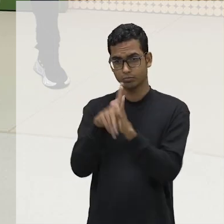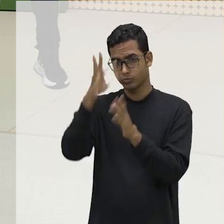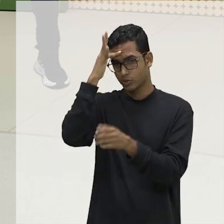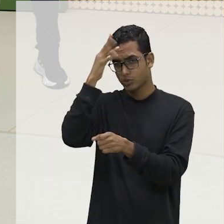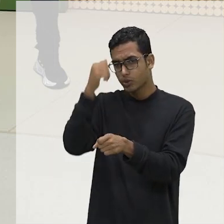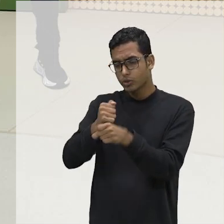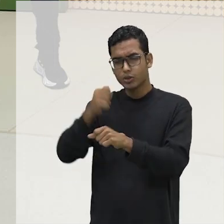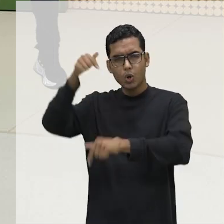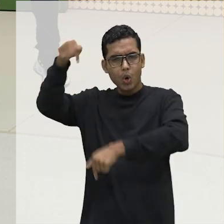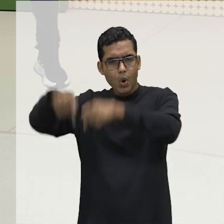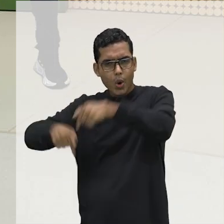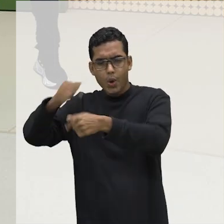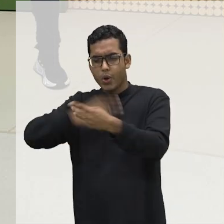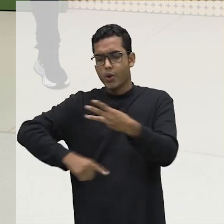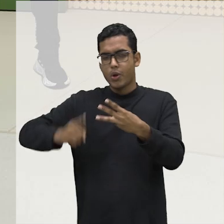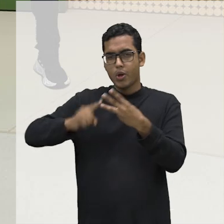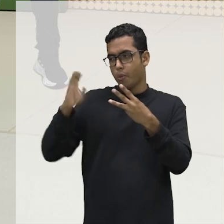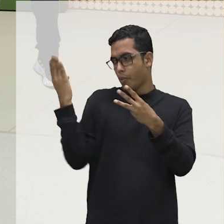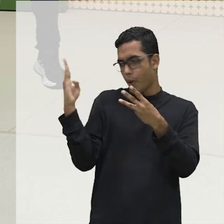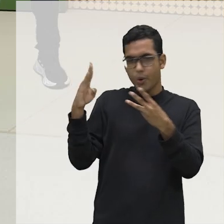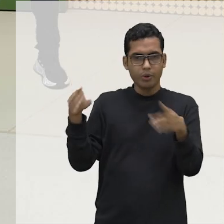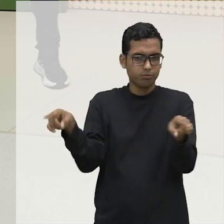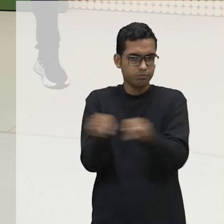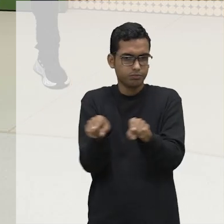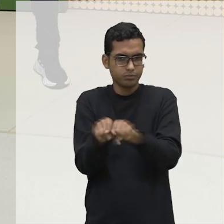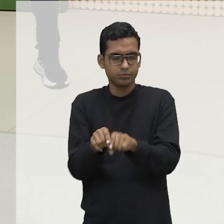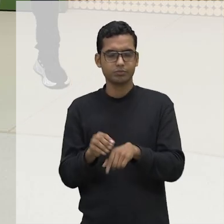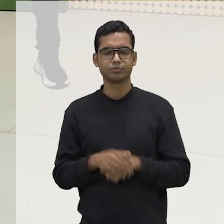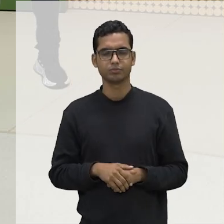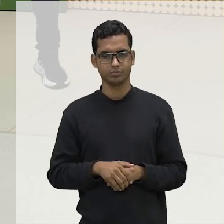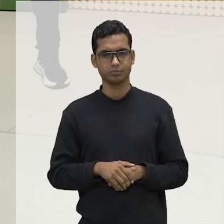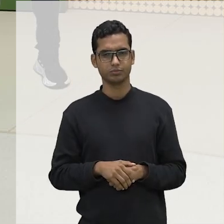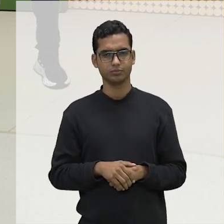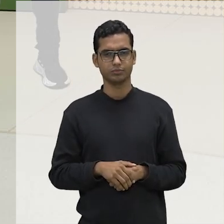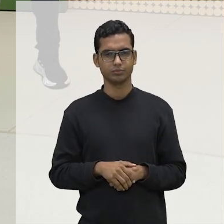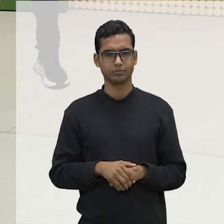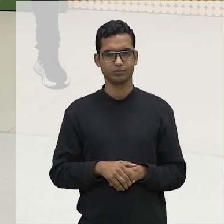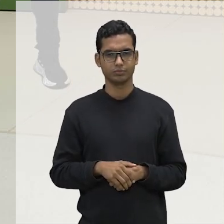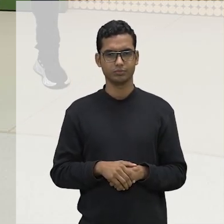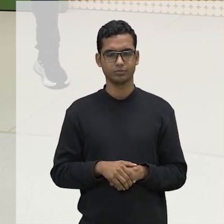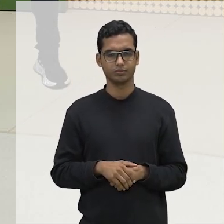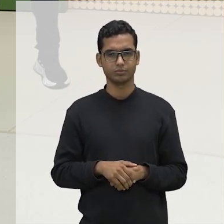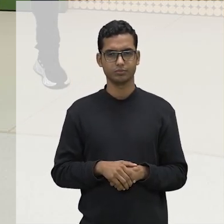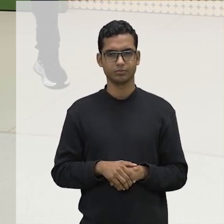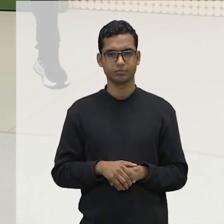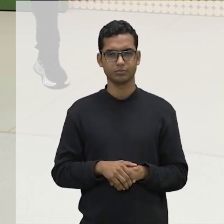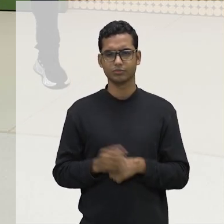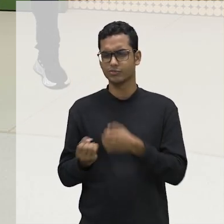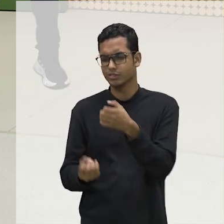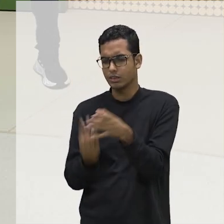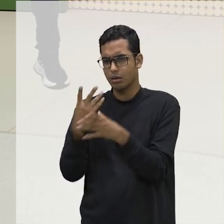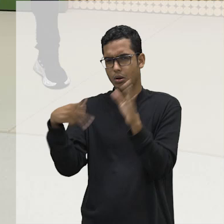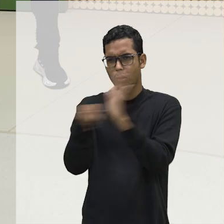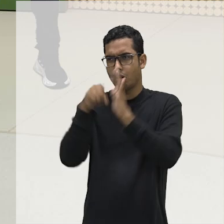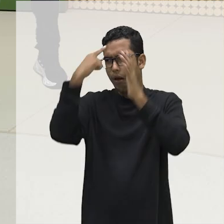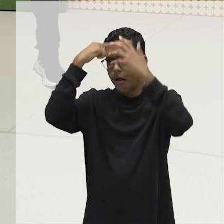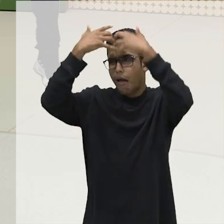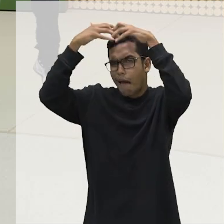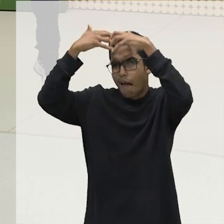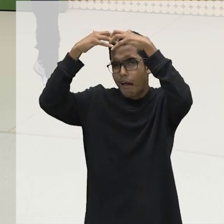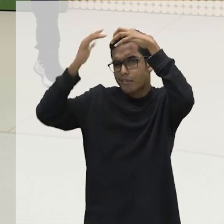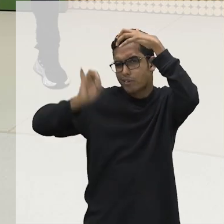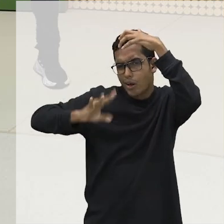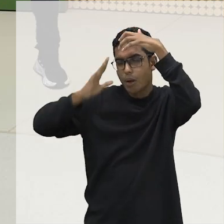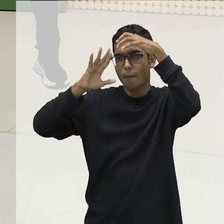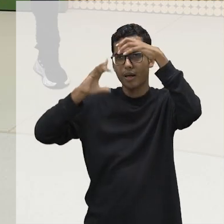modelos químicos, os modelos biológicos, eles não são construídos aí só pela mente, tá certo? Quando